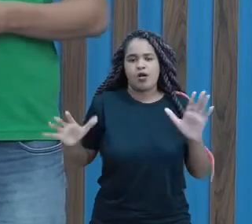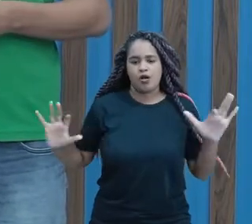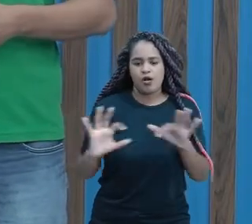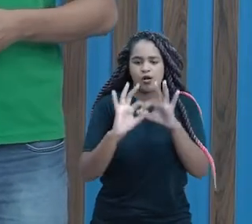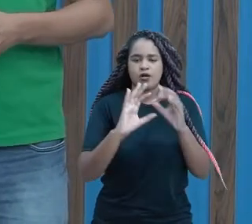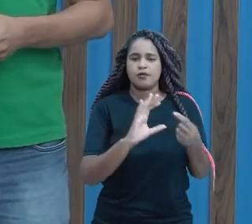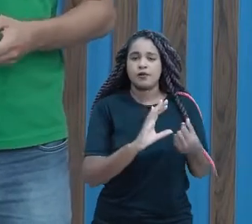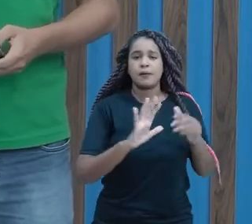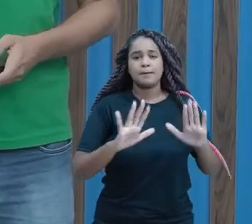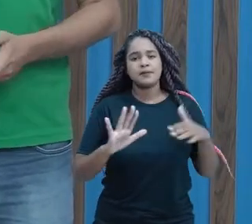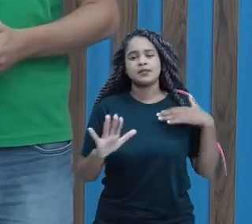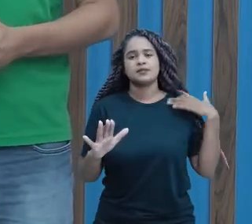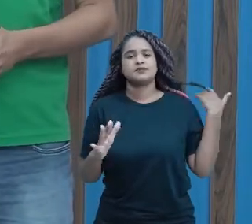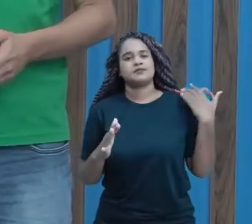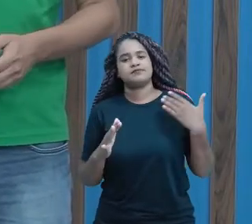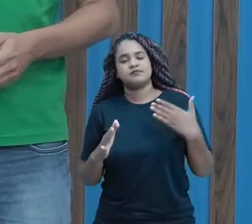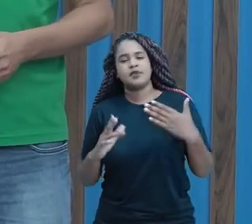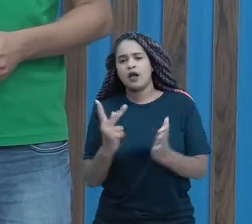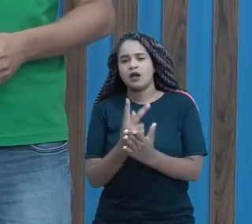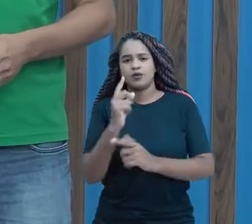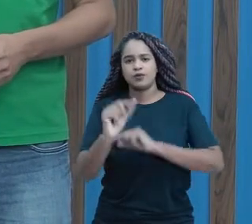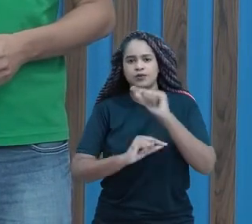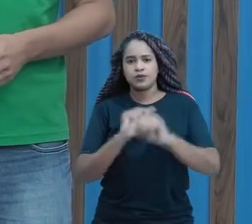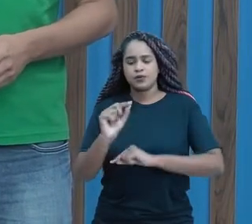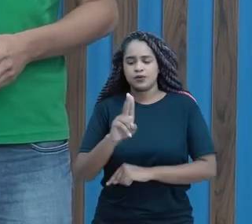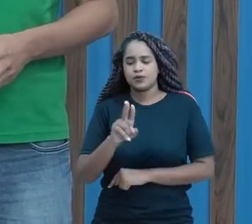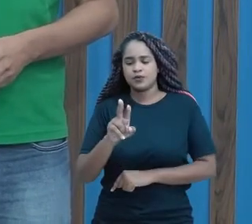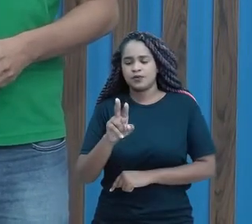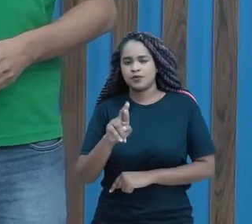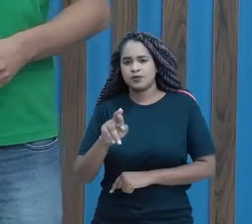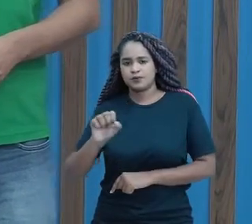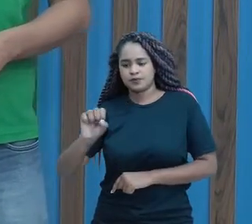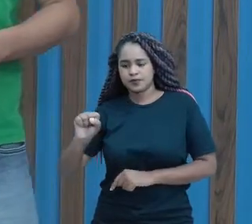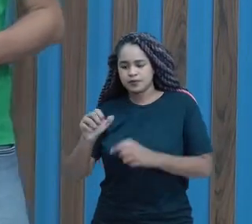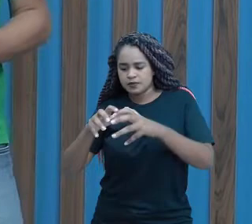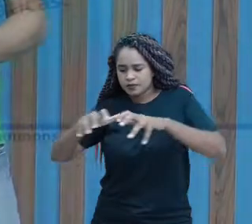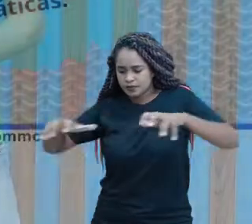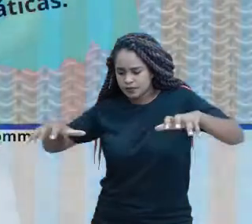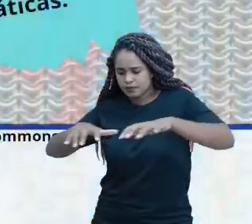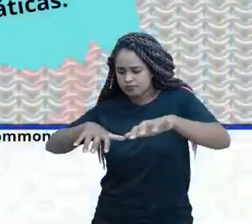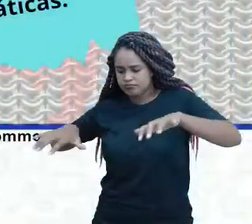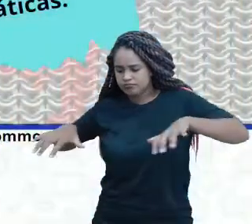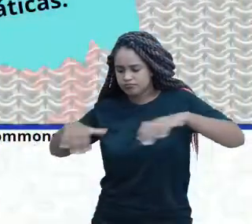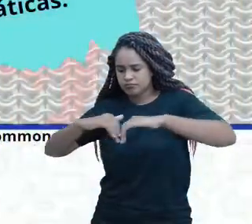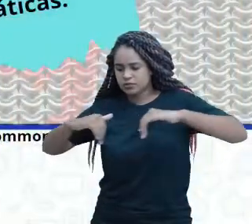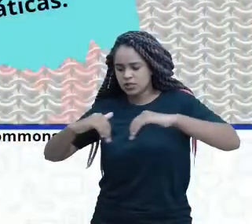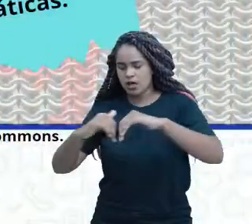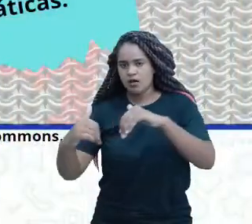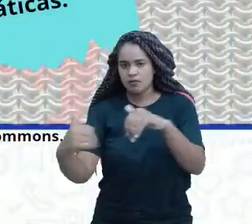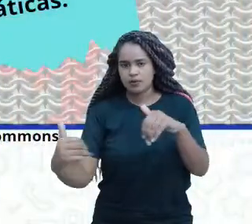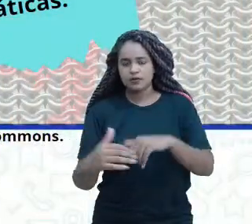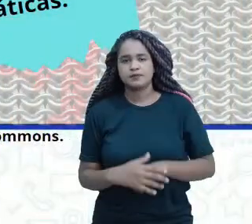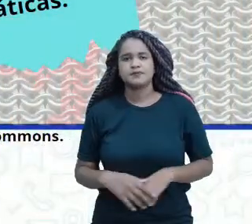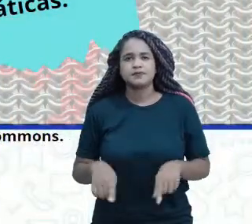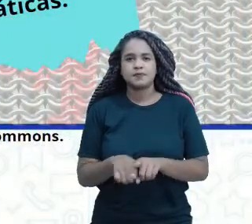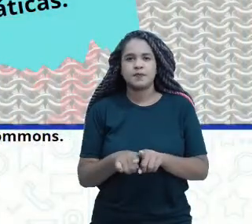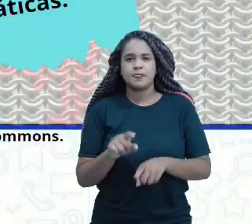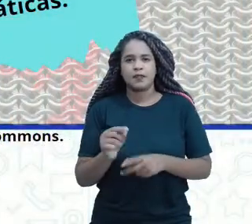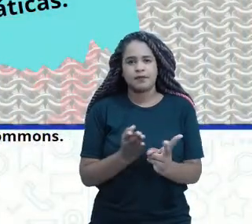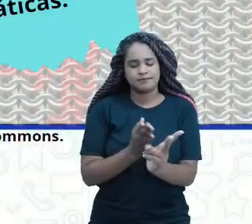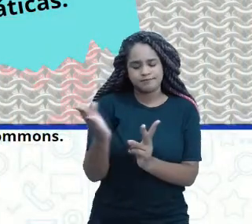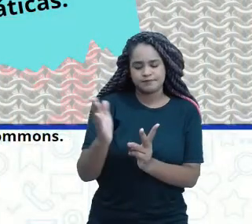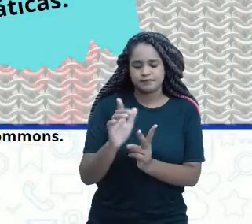né, enfim, levando ao esfacelamento da União Soviética, tá? Outra política foi a Glasnost, que seria Glasnost é